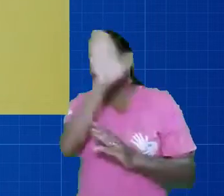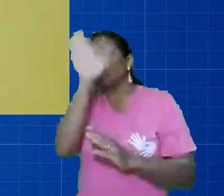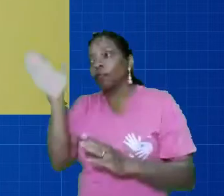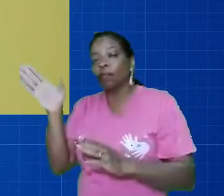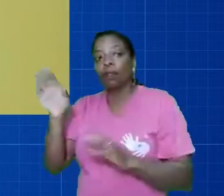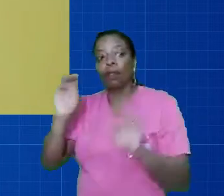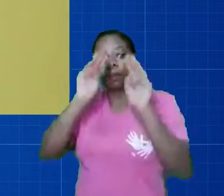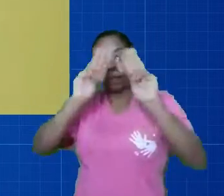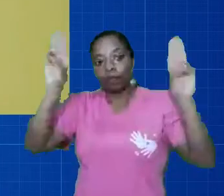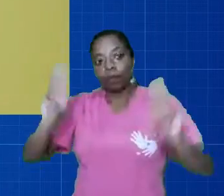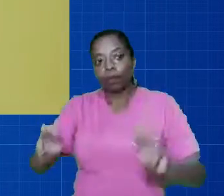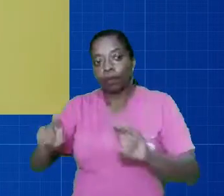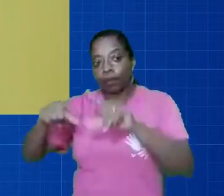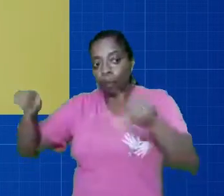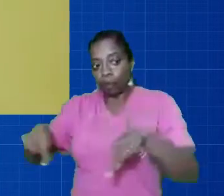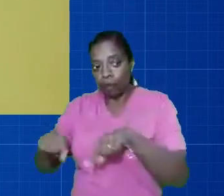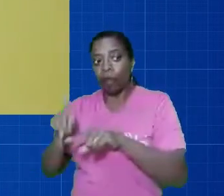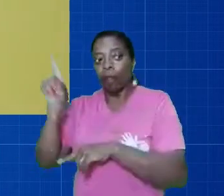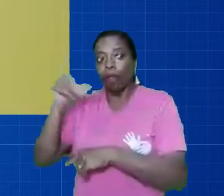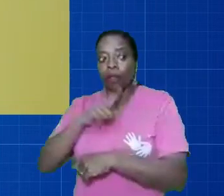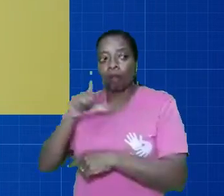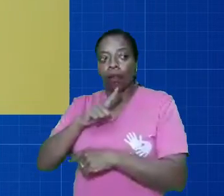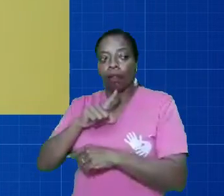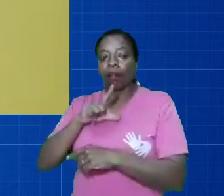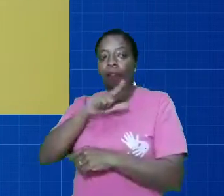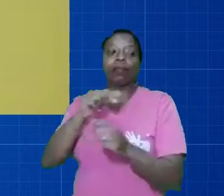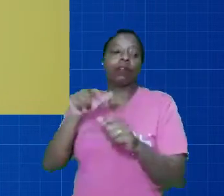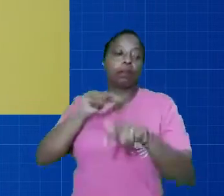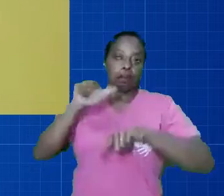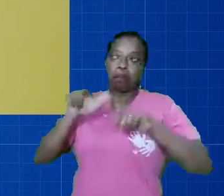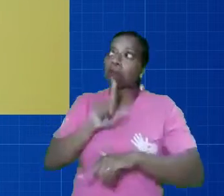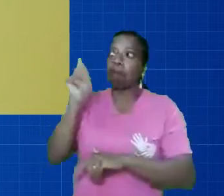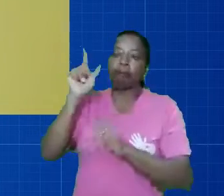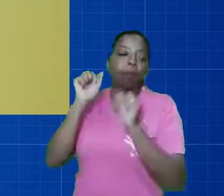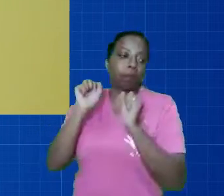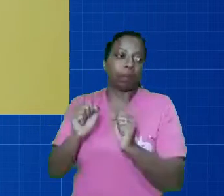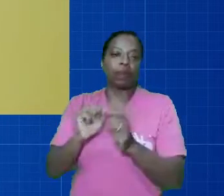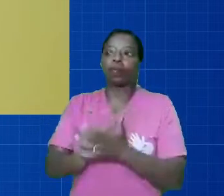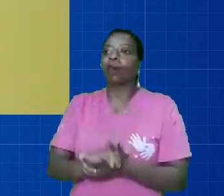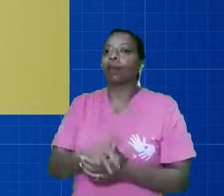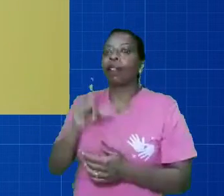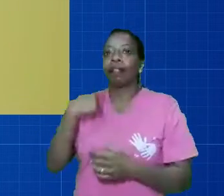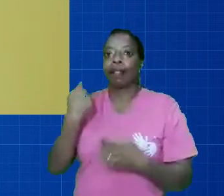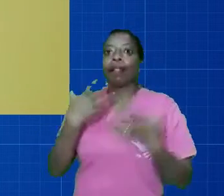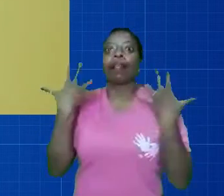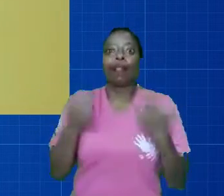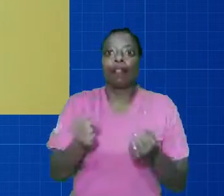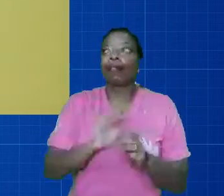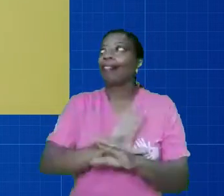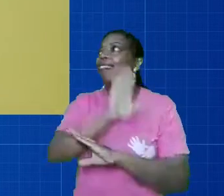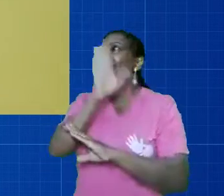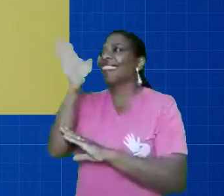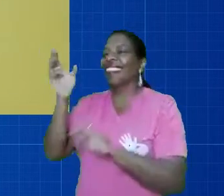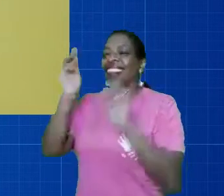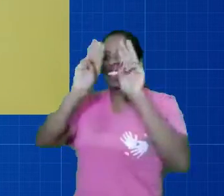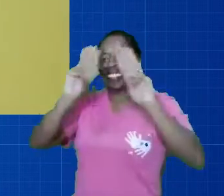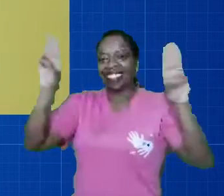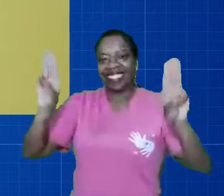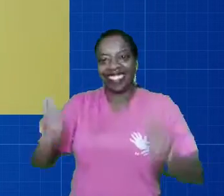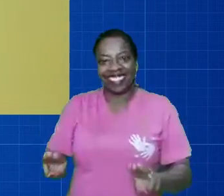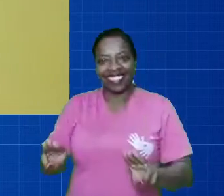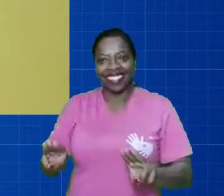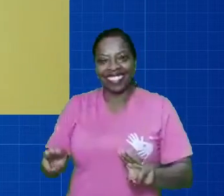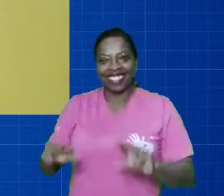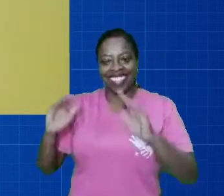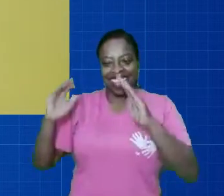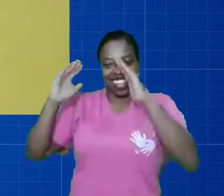Né? Querem ir trabalhar lá no museu? Eu falei: ah, vamos embora, né? E foi assim que a oficina de arte saiu lá das taperinhas, como